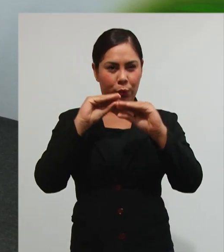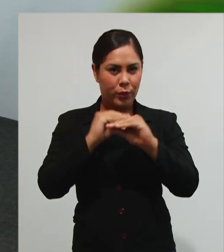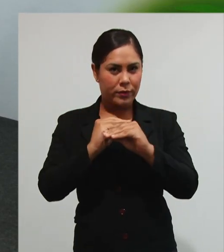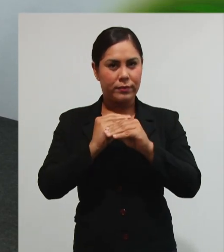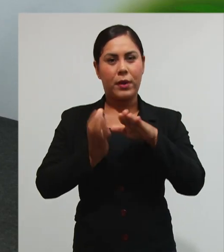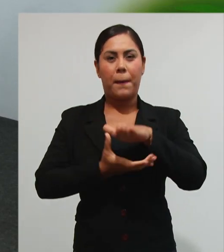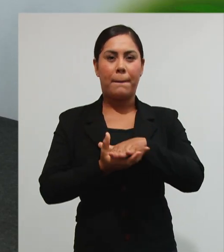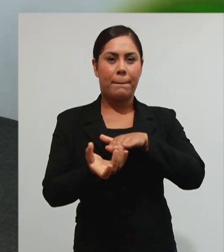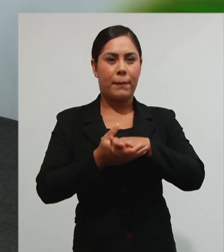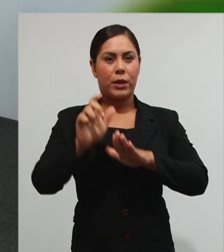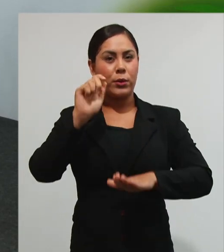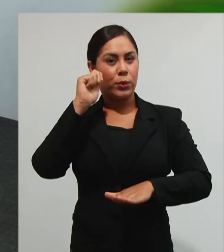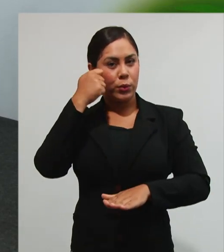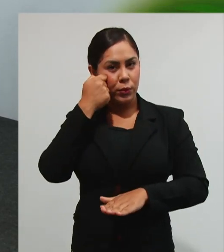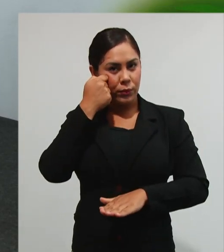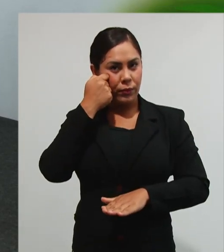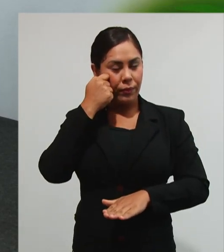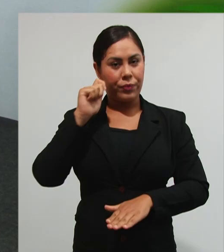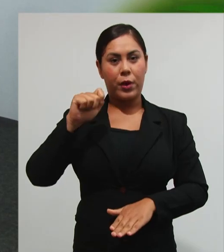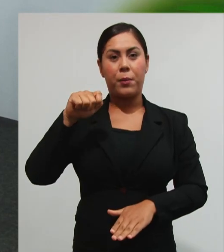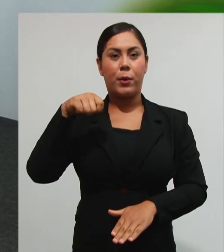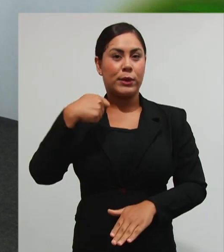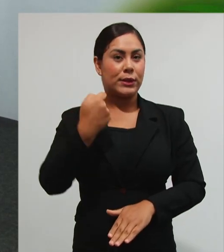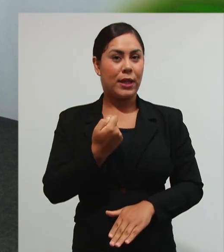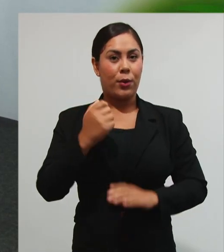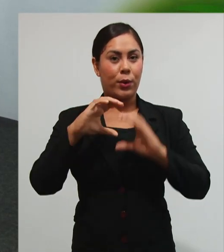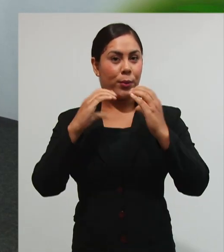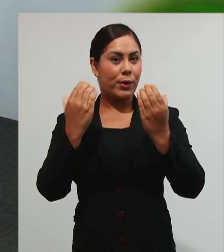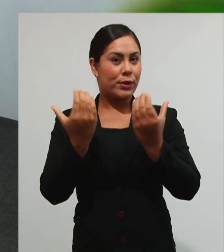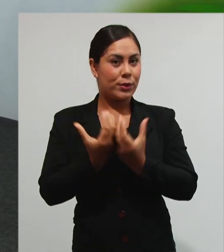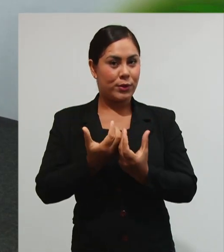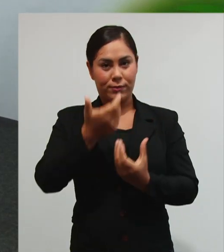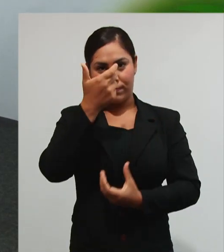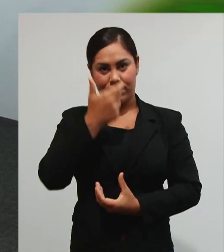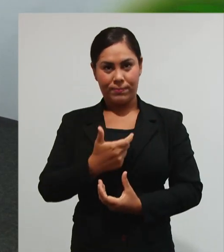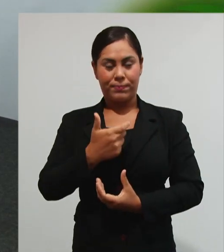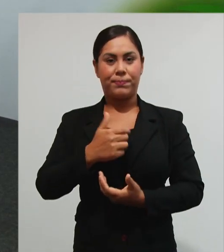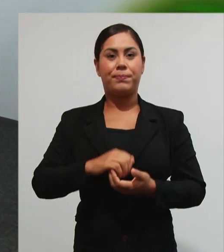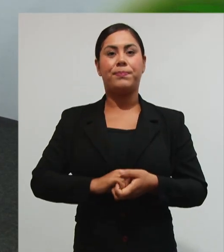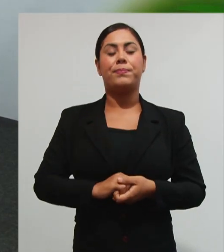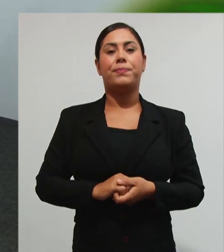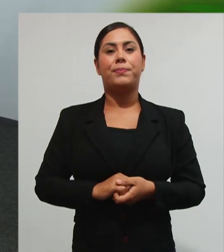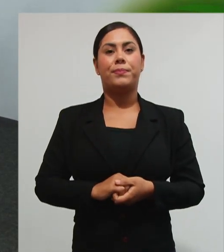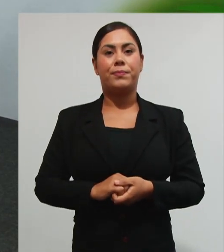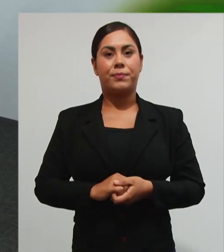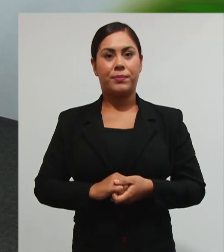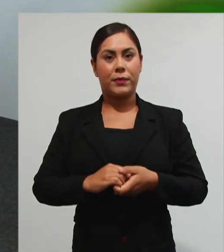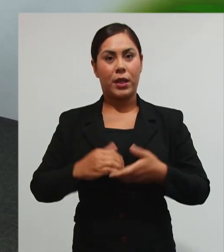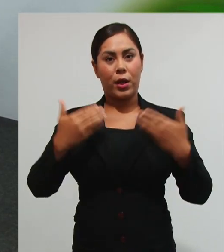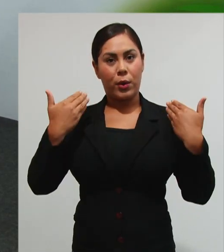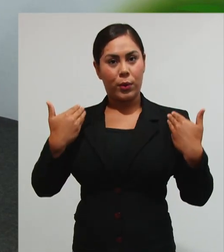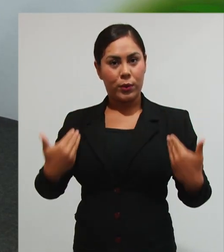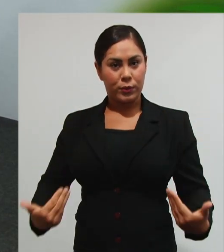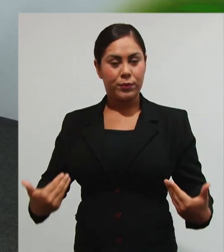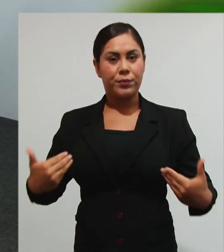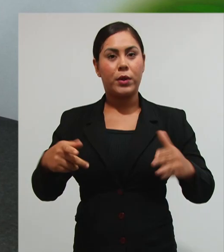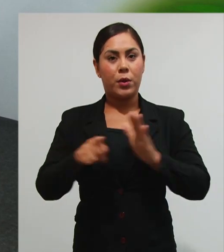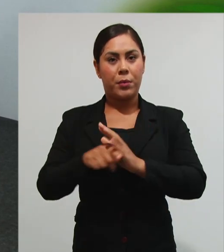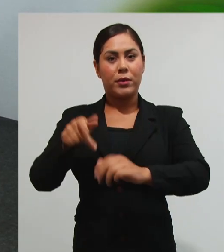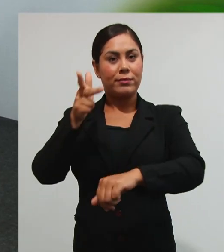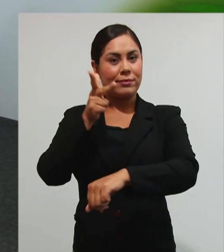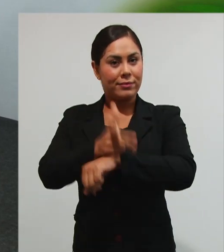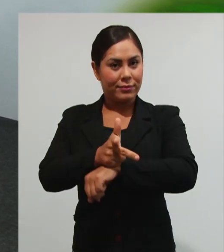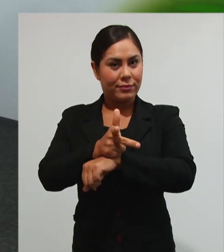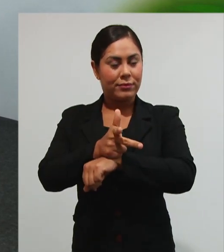sapatos pretos. O meu sinal na comunidade surda é este sinal. Eu estou em um estúdio de